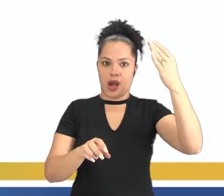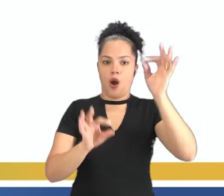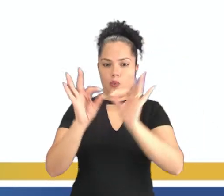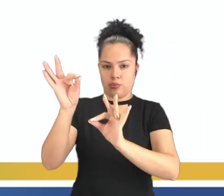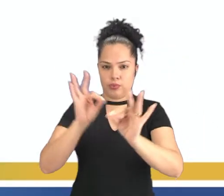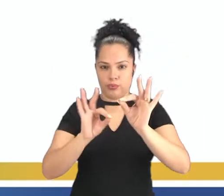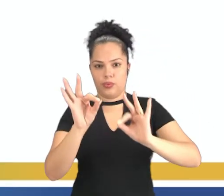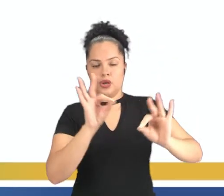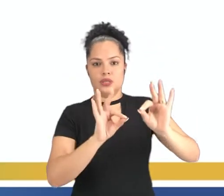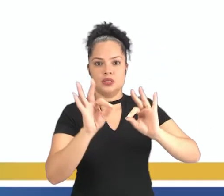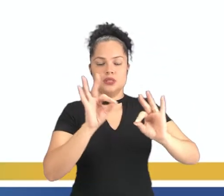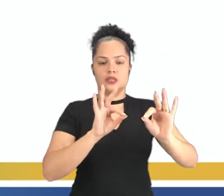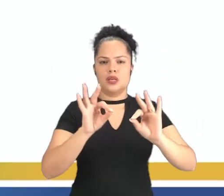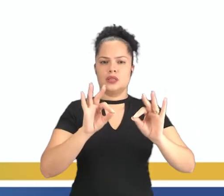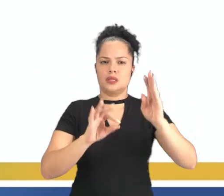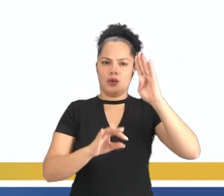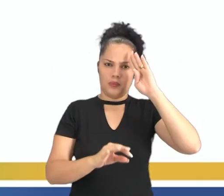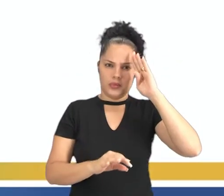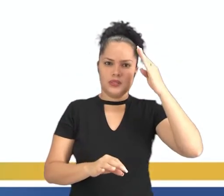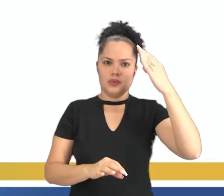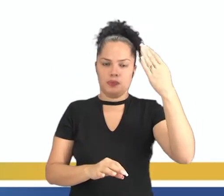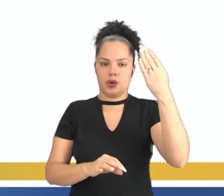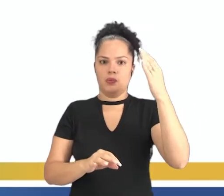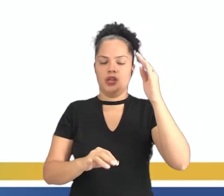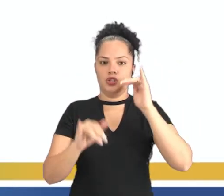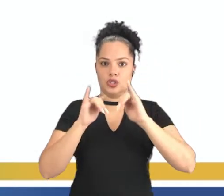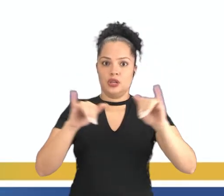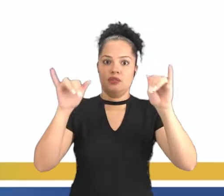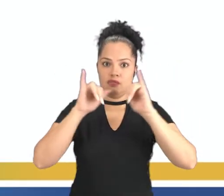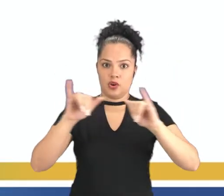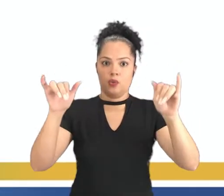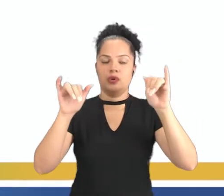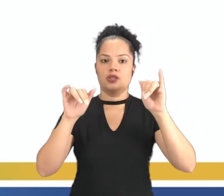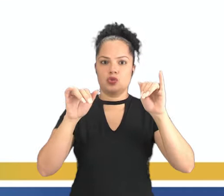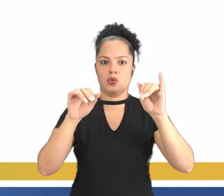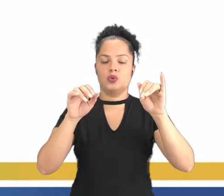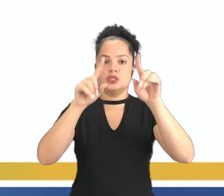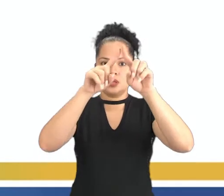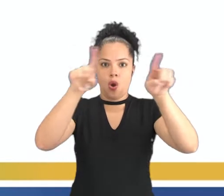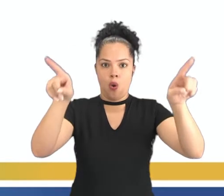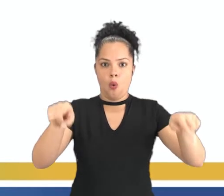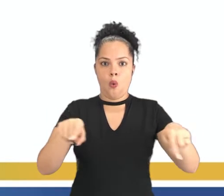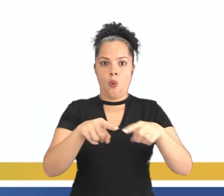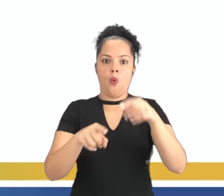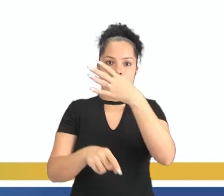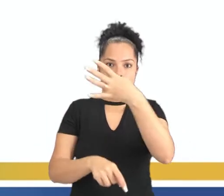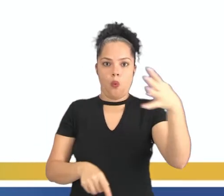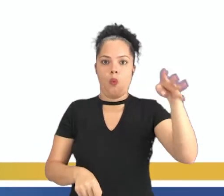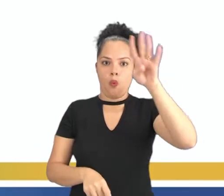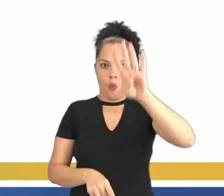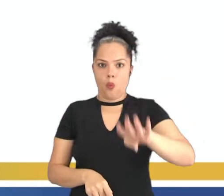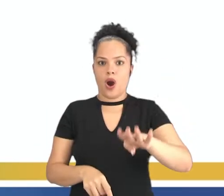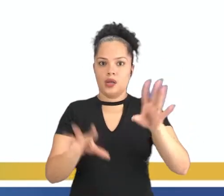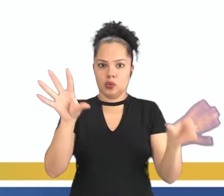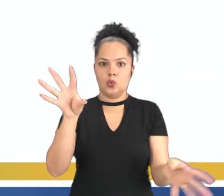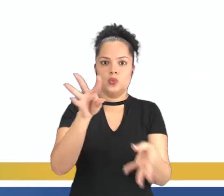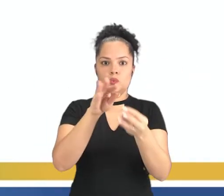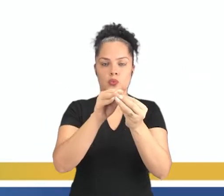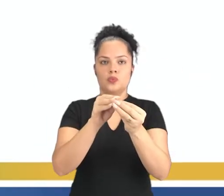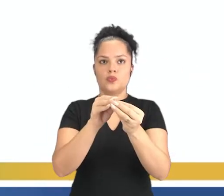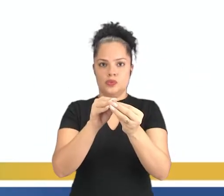estudou ou organizar principais informações em um quadro síntese. Conhecendo a estratégia de